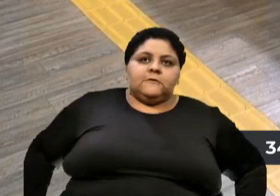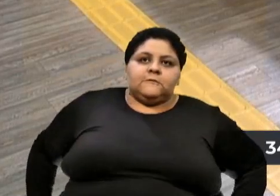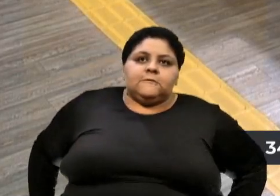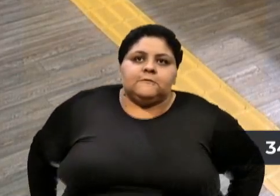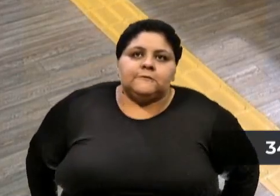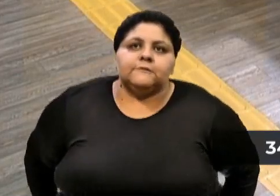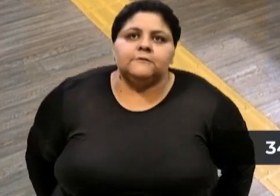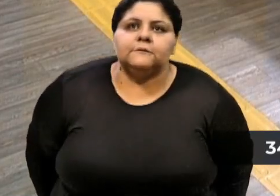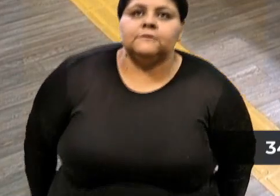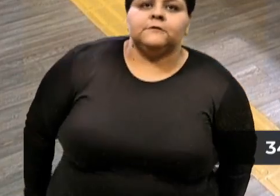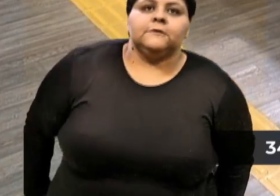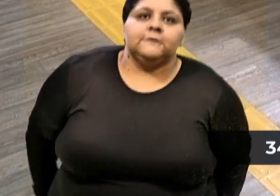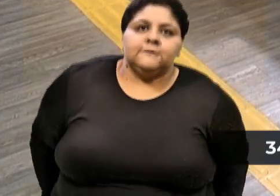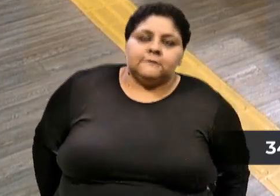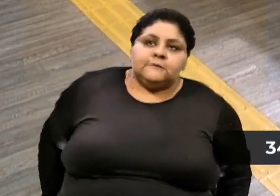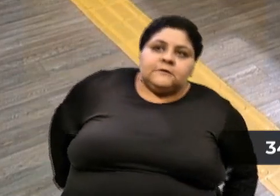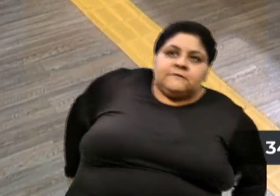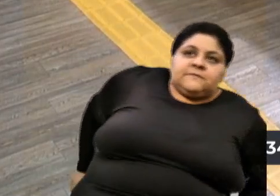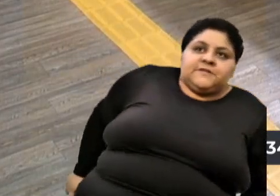Da tribuna, com a palavra.